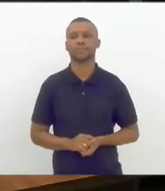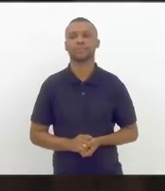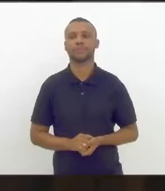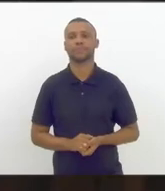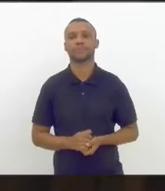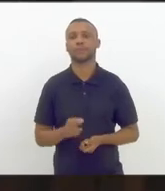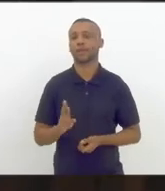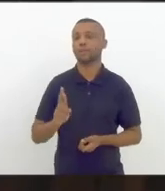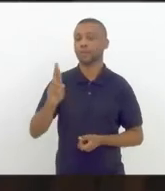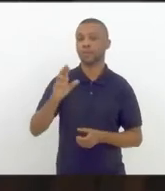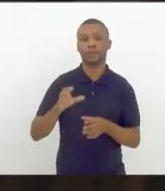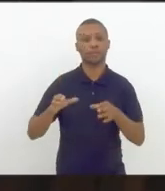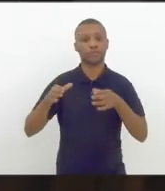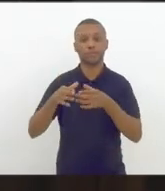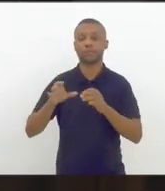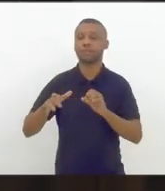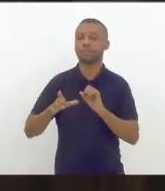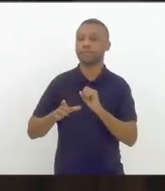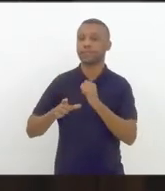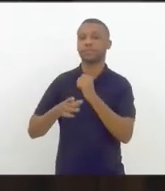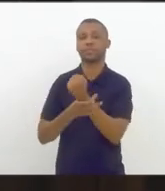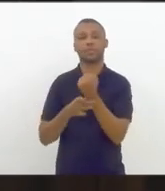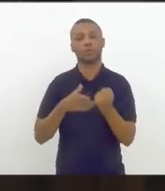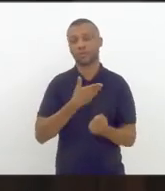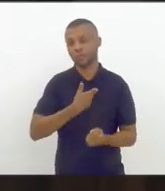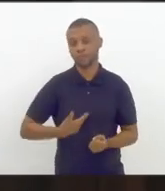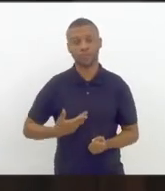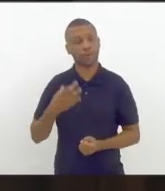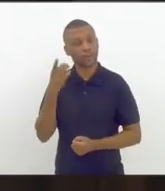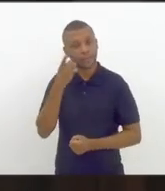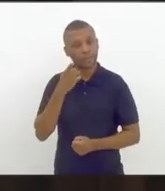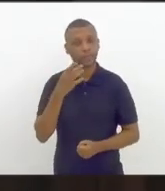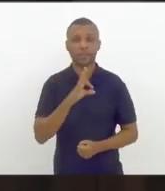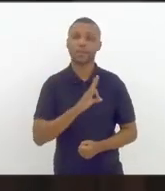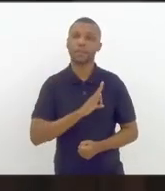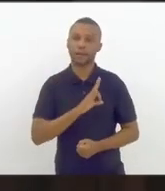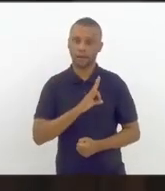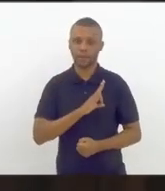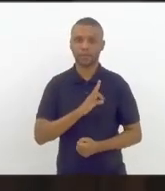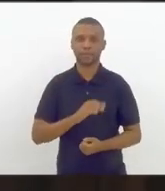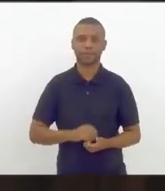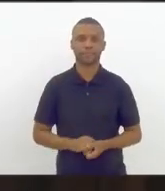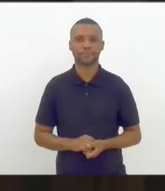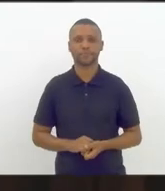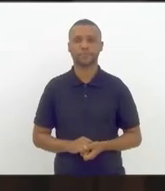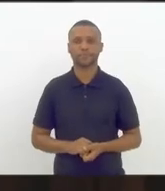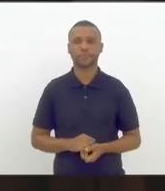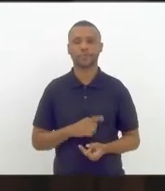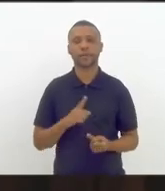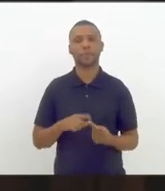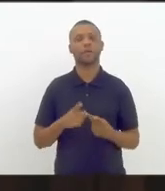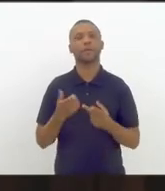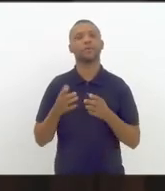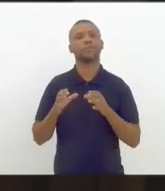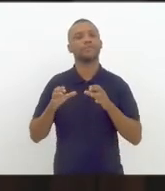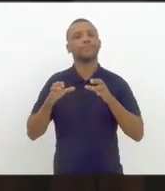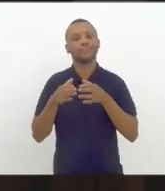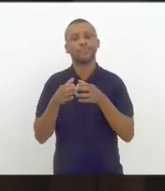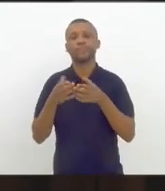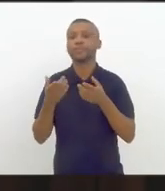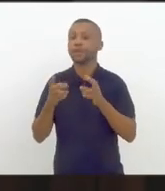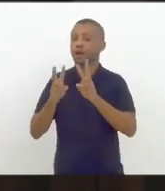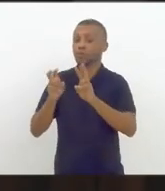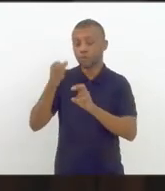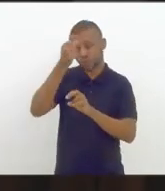Pela Comissão de Segurança Pública, deputada Marta. Pela Comissão de Assuntos Municipais, deputado Carlos